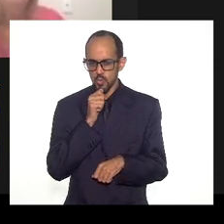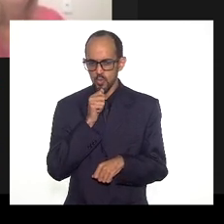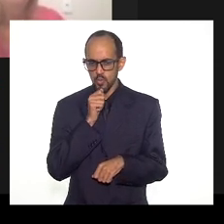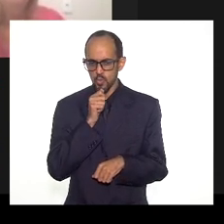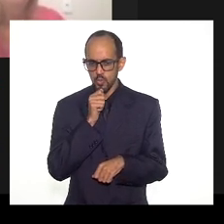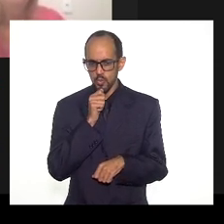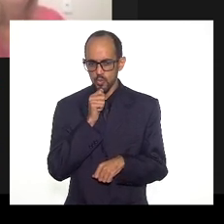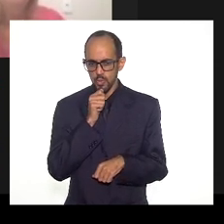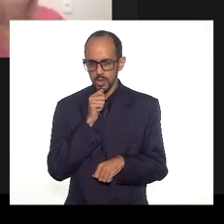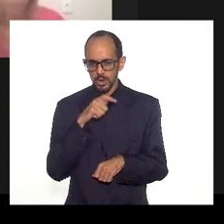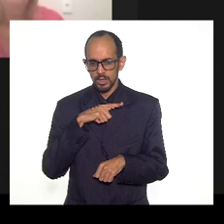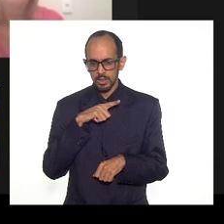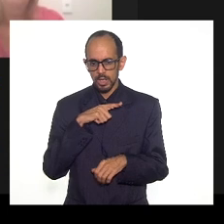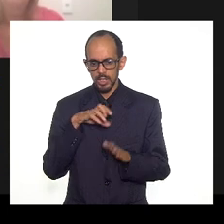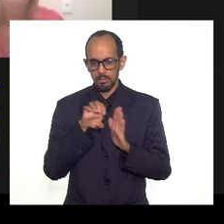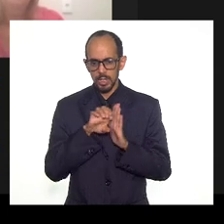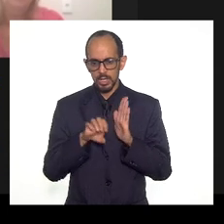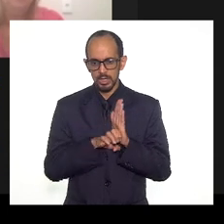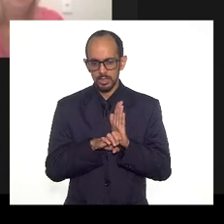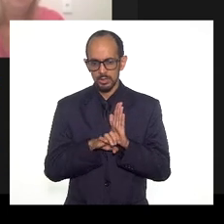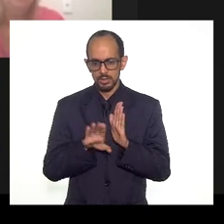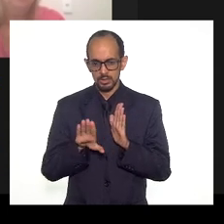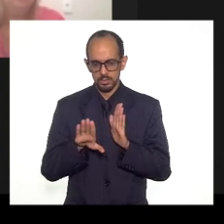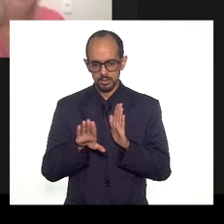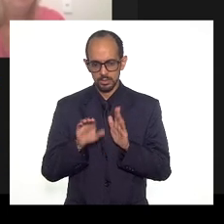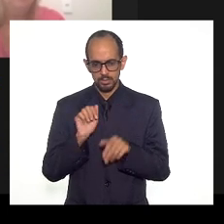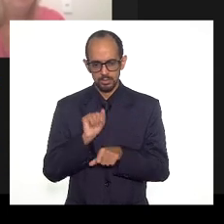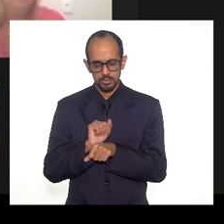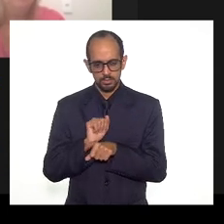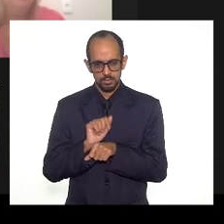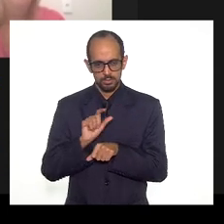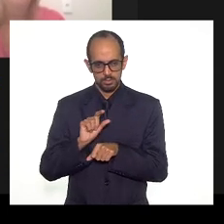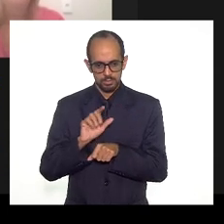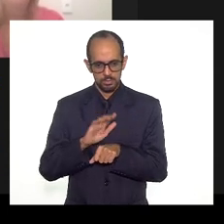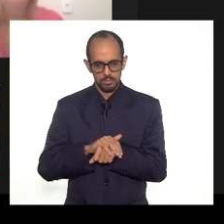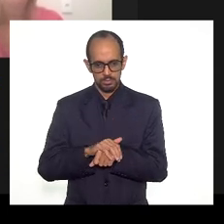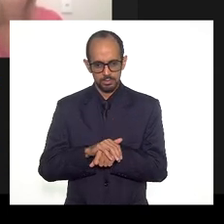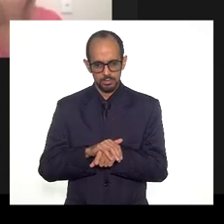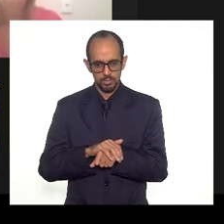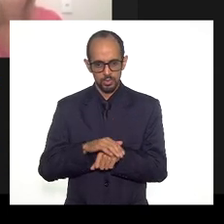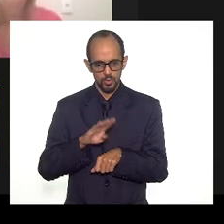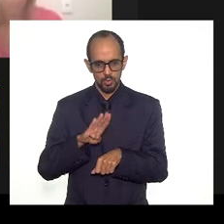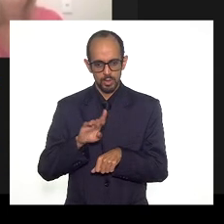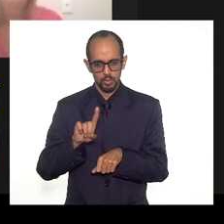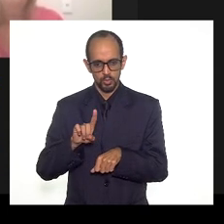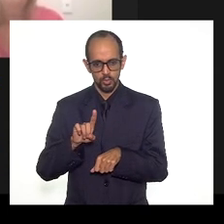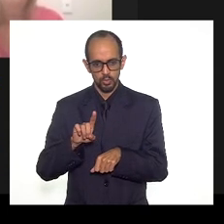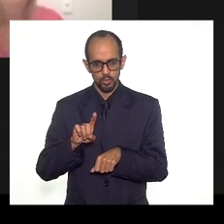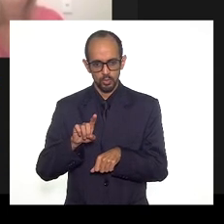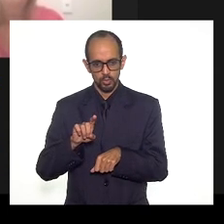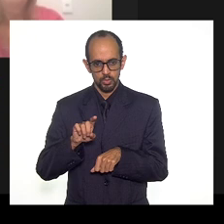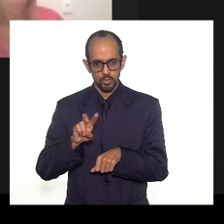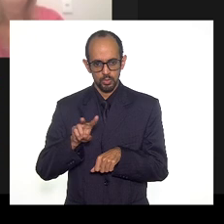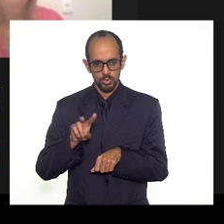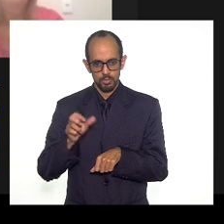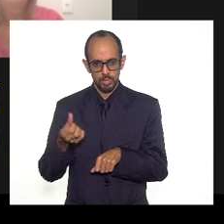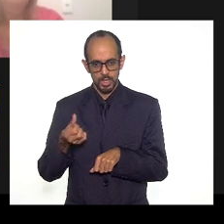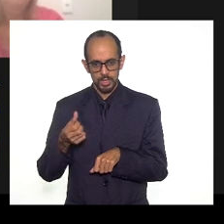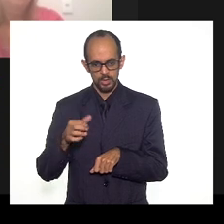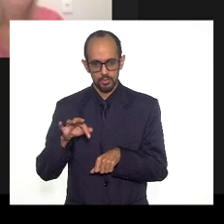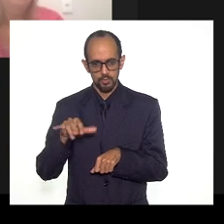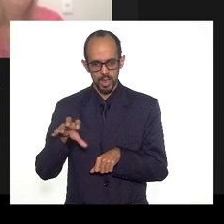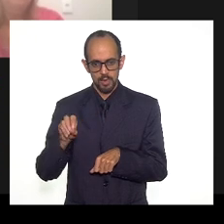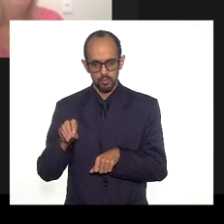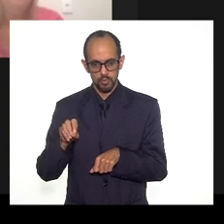Porque tem emendas. Ah, bom. Não, 4126 do Flávio, André. Perdão, do Flávio Serafini,